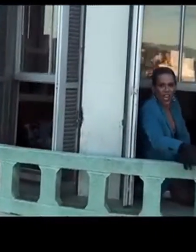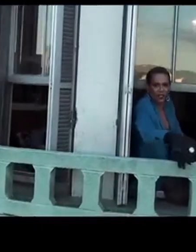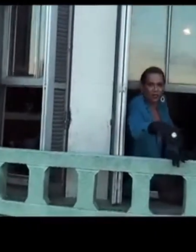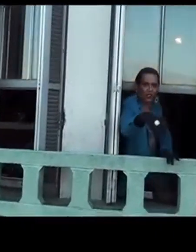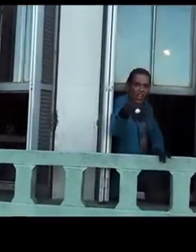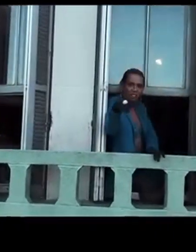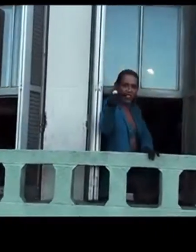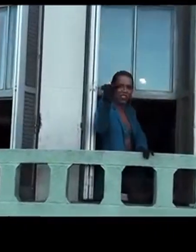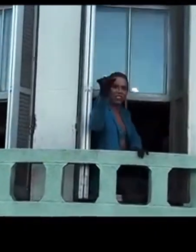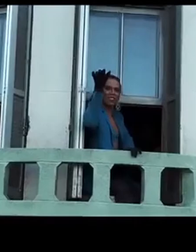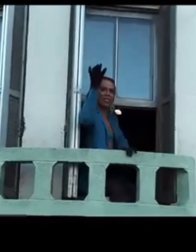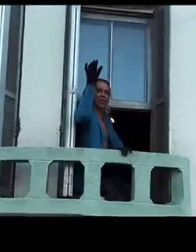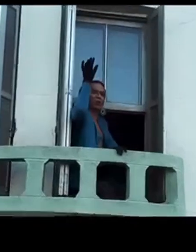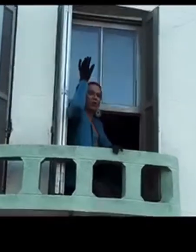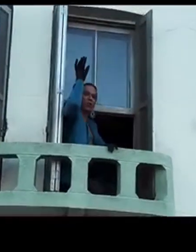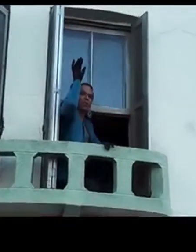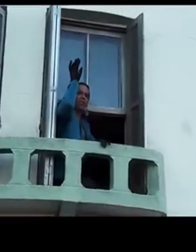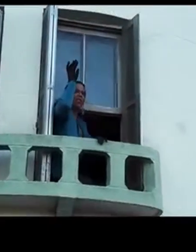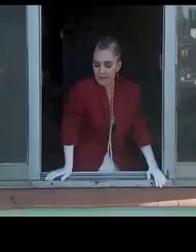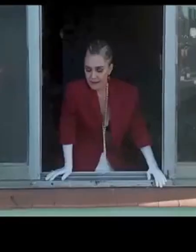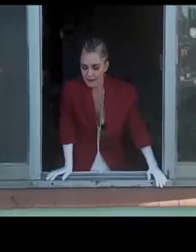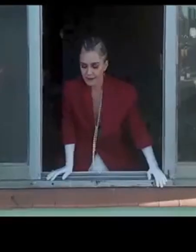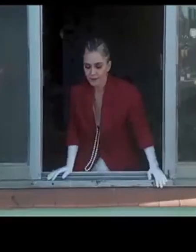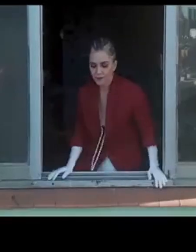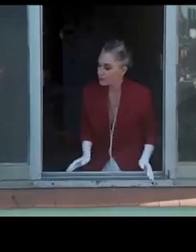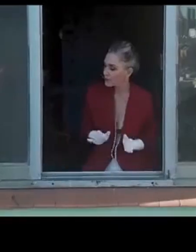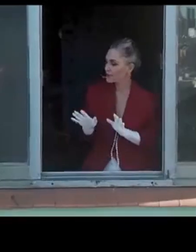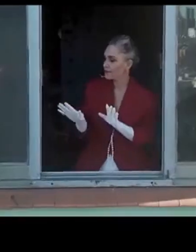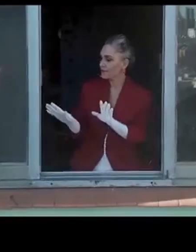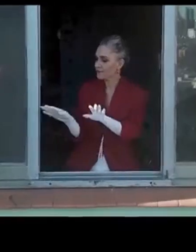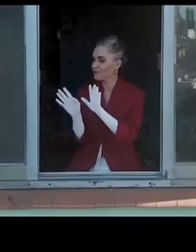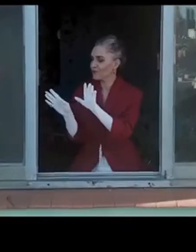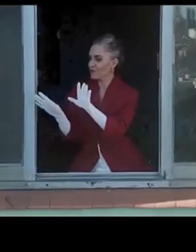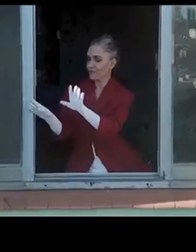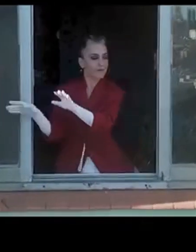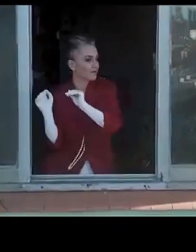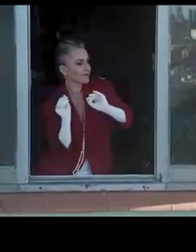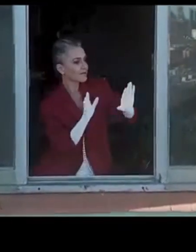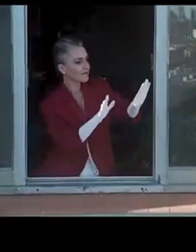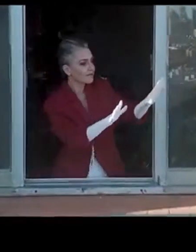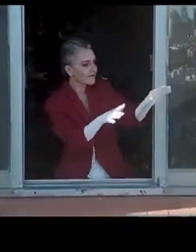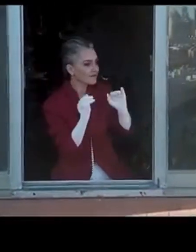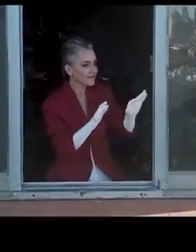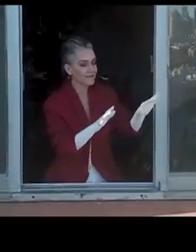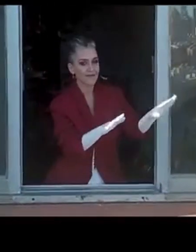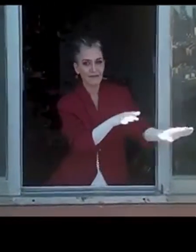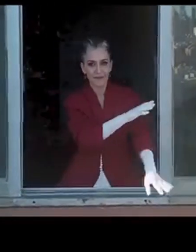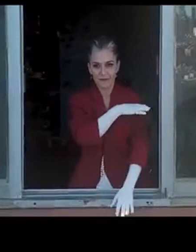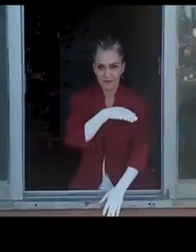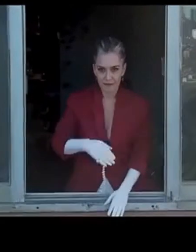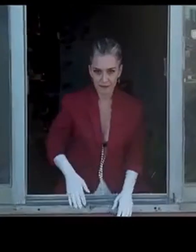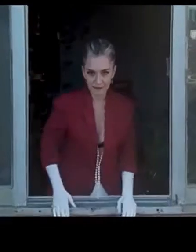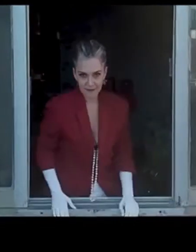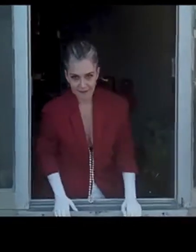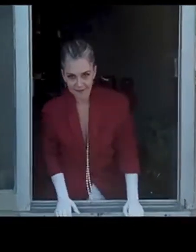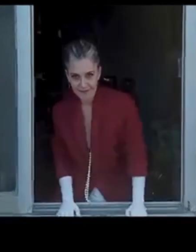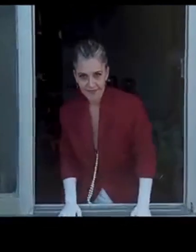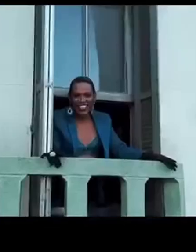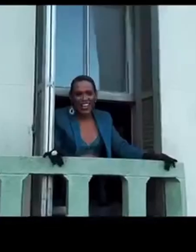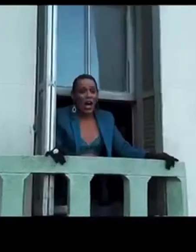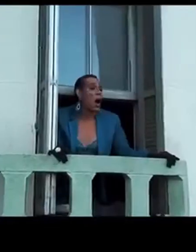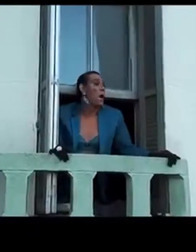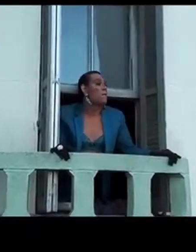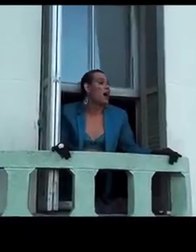um jeito de agir estranho. Há seres que se surpreendem com o espontâneo.